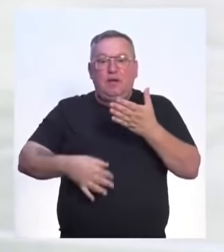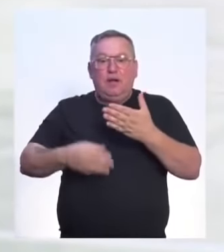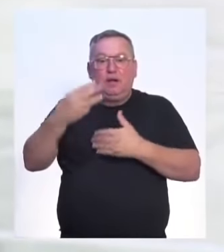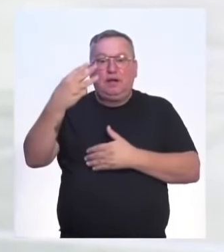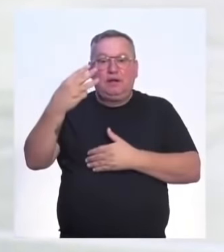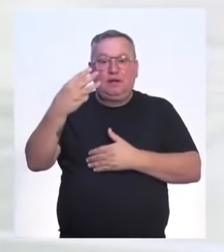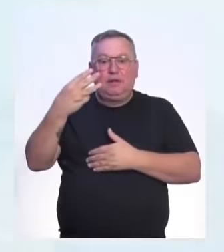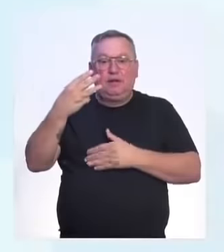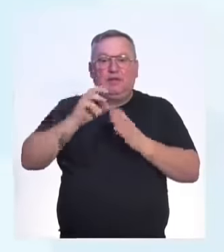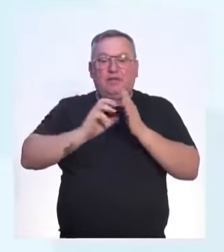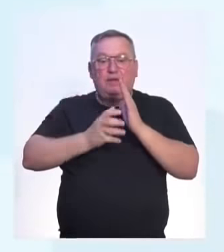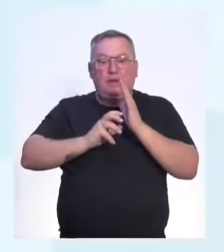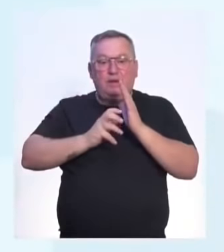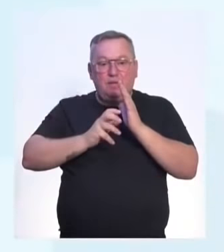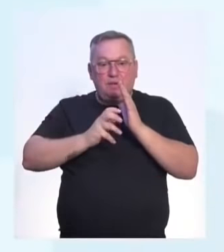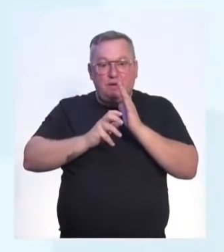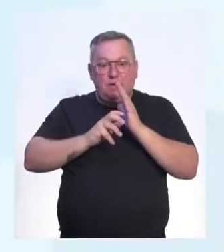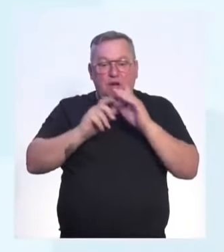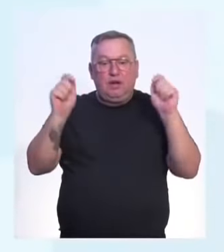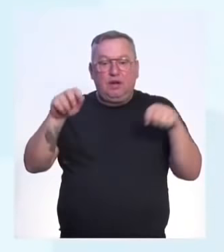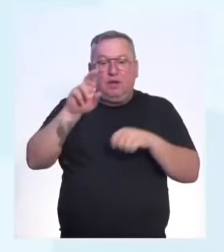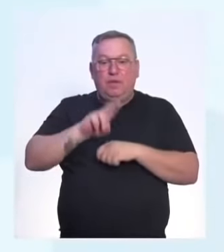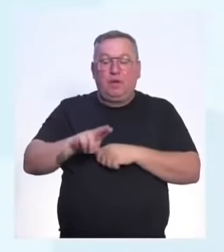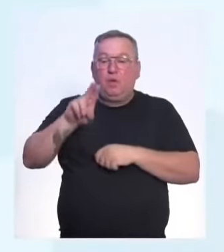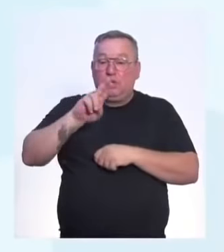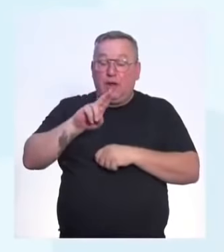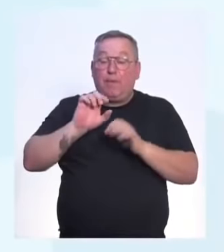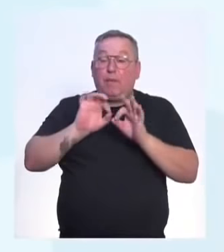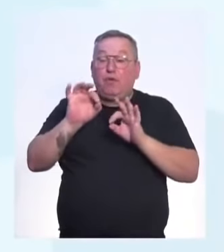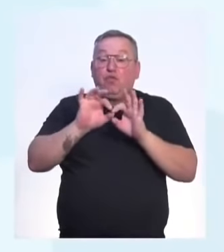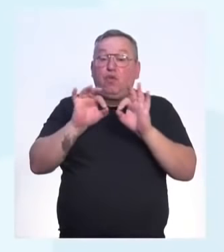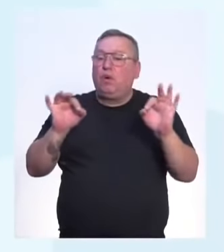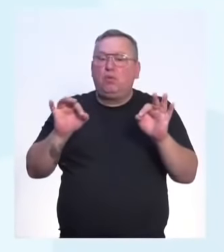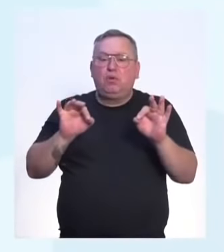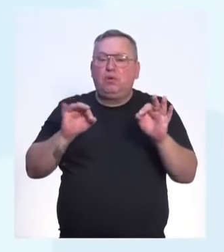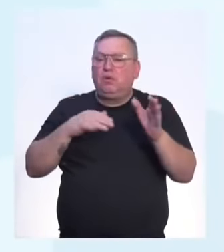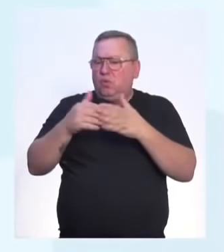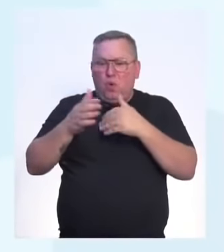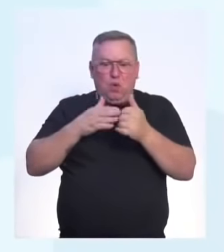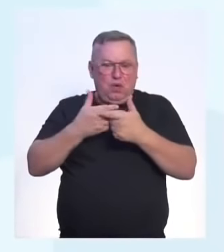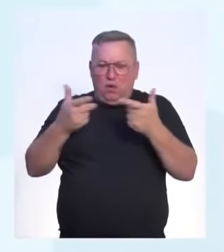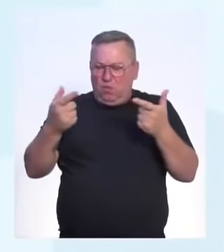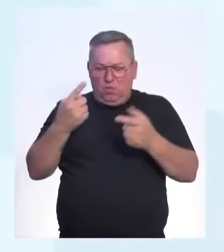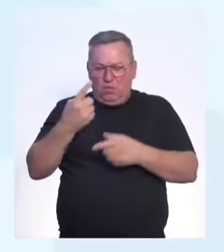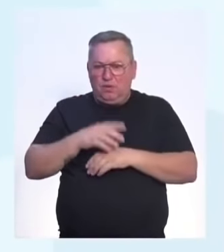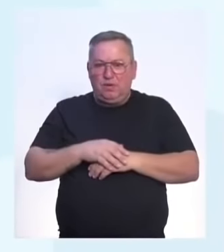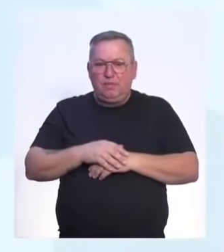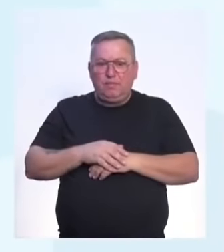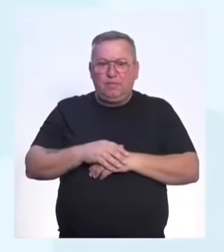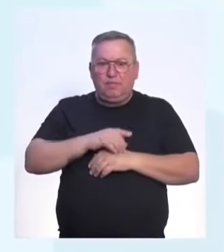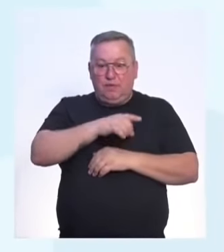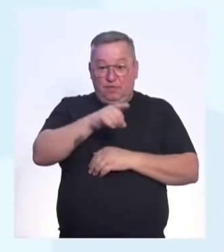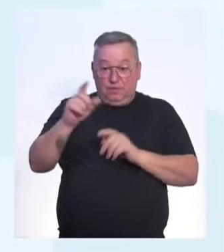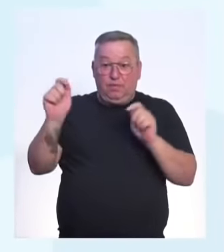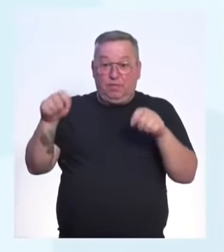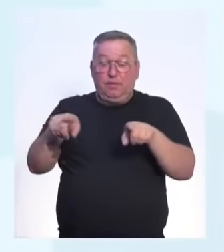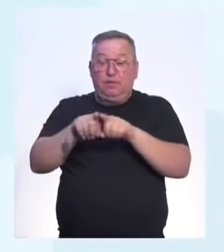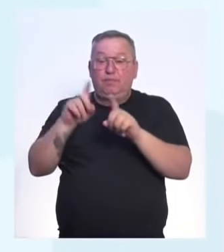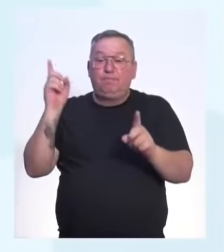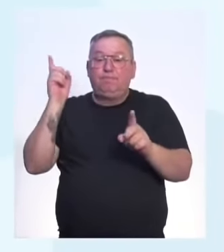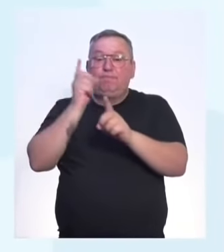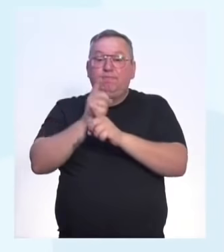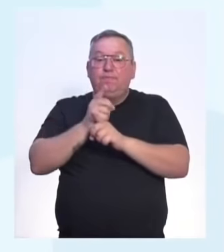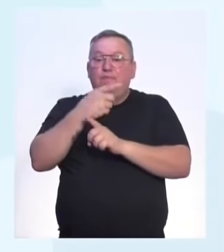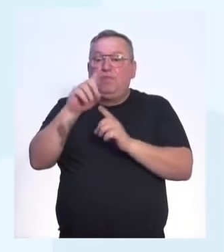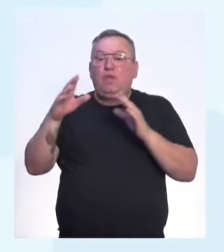três ferramentas que servem para medir algo. Qualquer situação, qualquer uma. Tá? E você pode encontrá-las